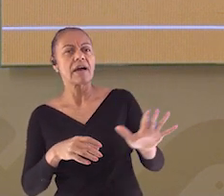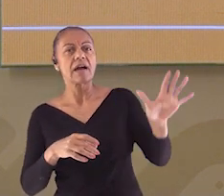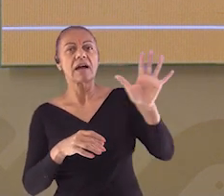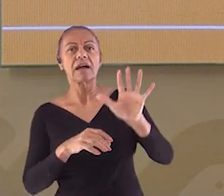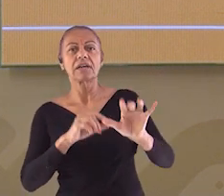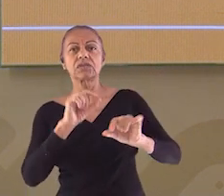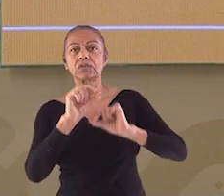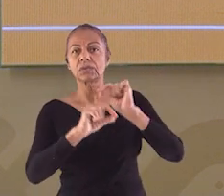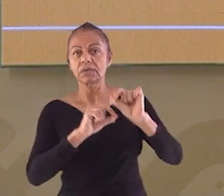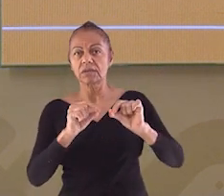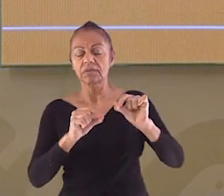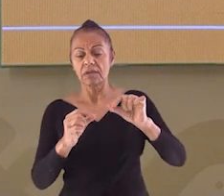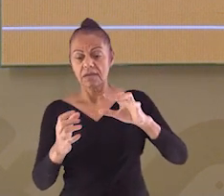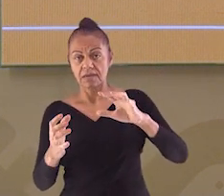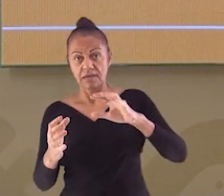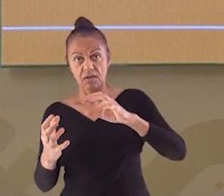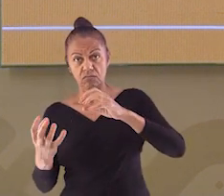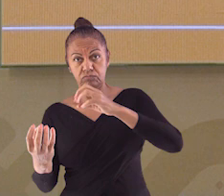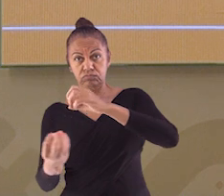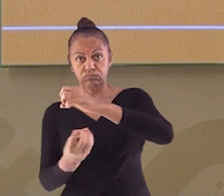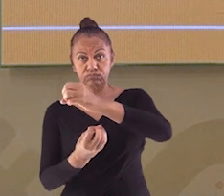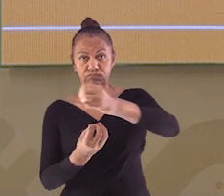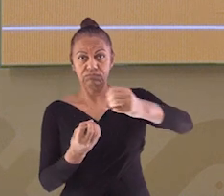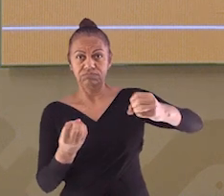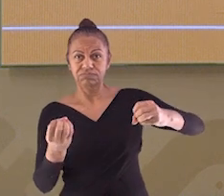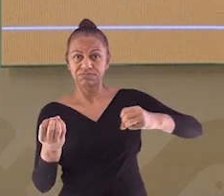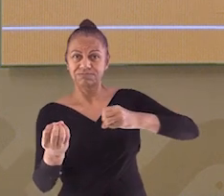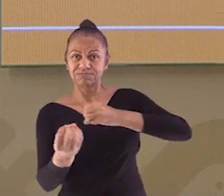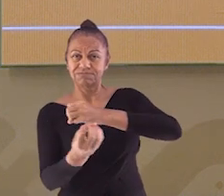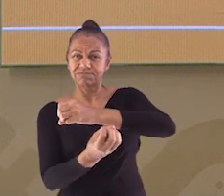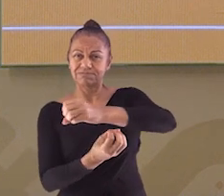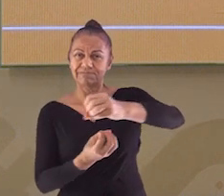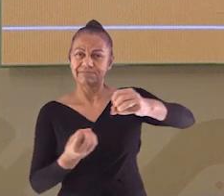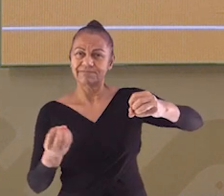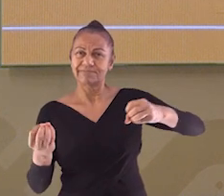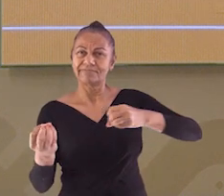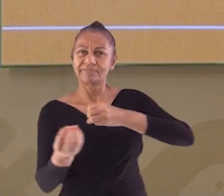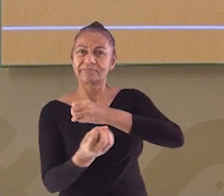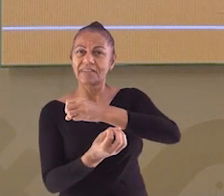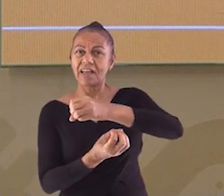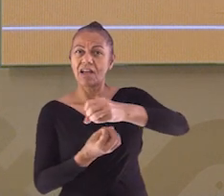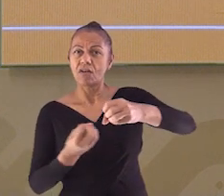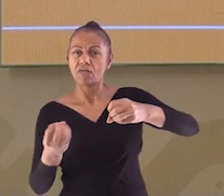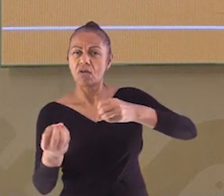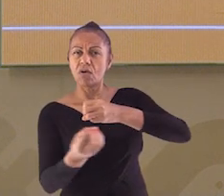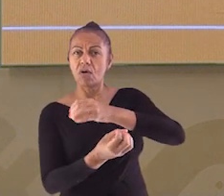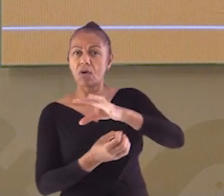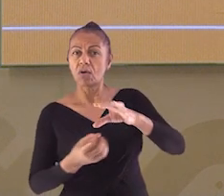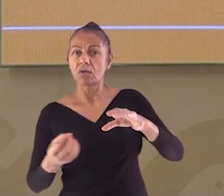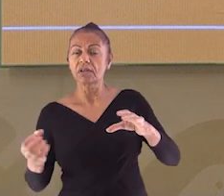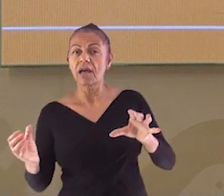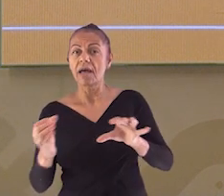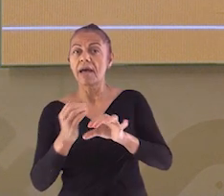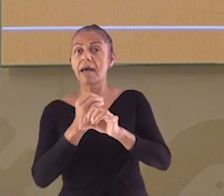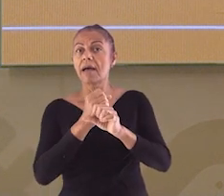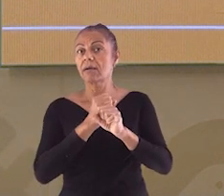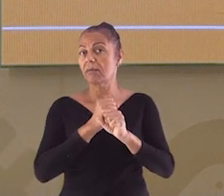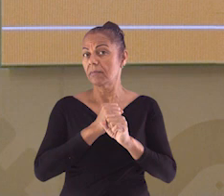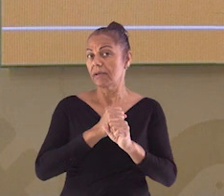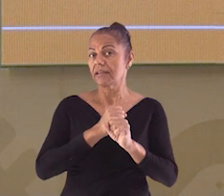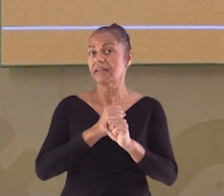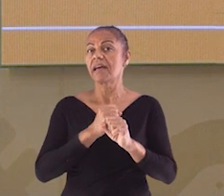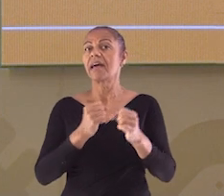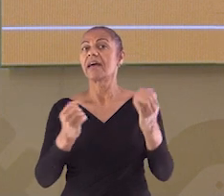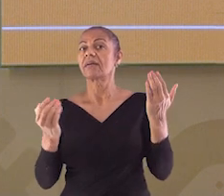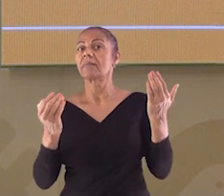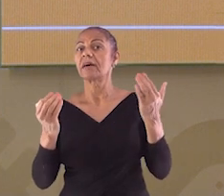do Sol. E a cada volta completa em volta do Sol equivale a um ano.